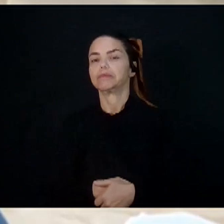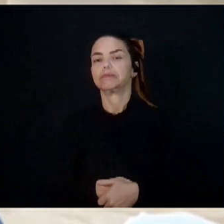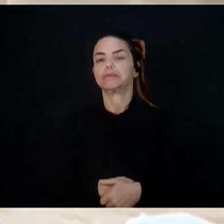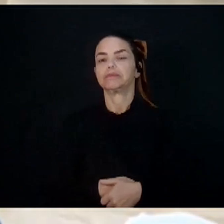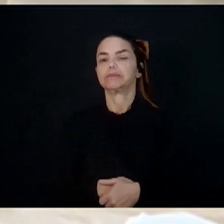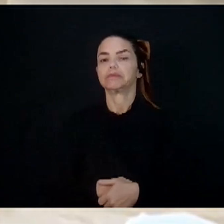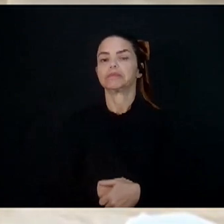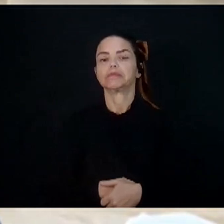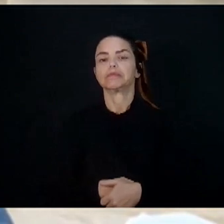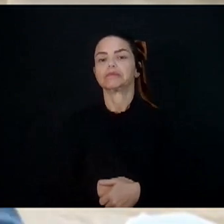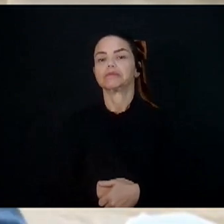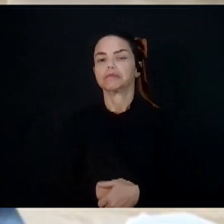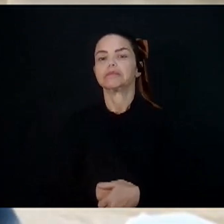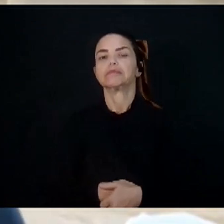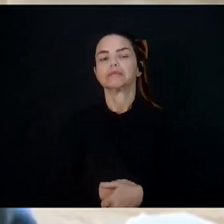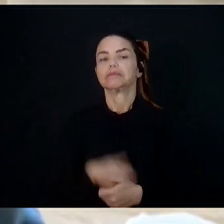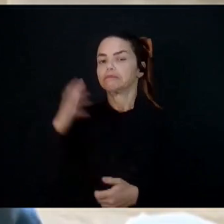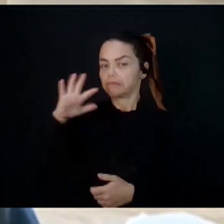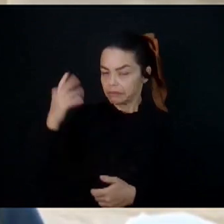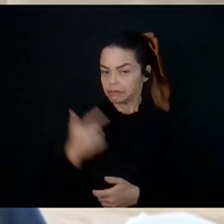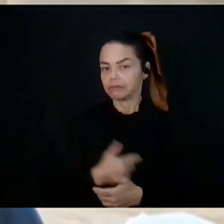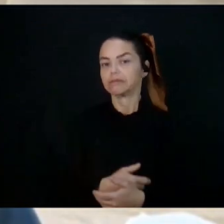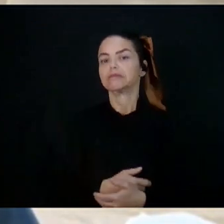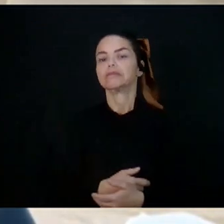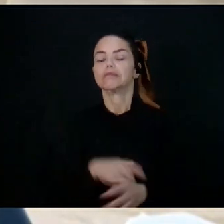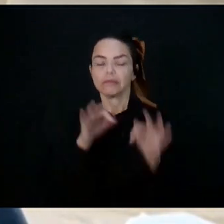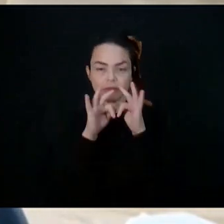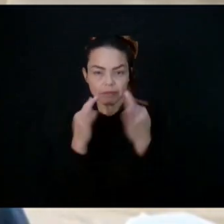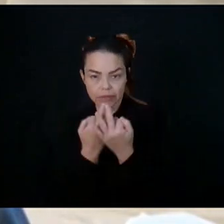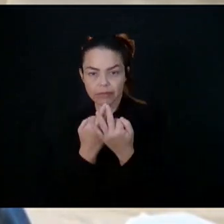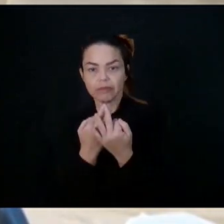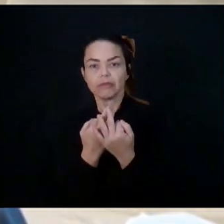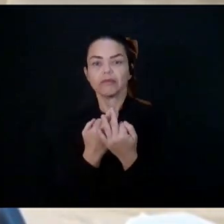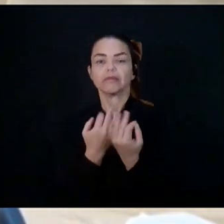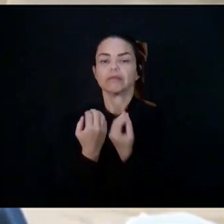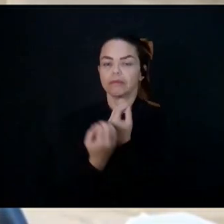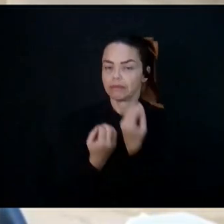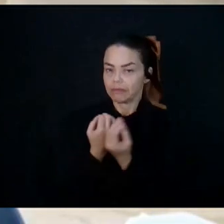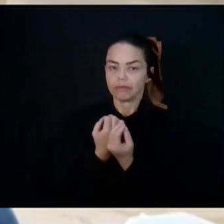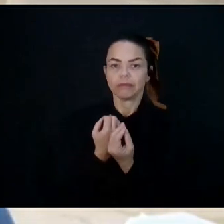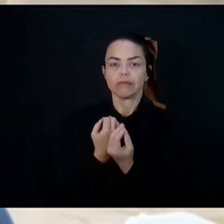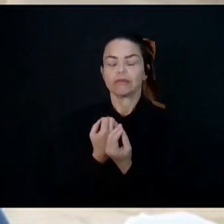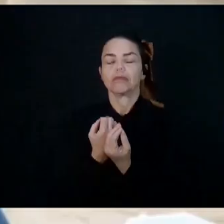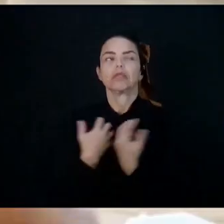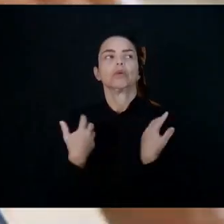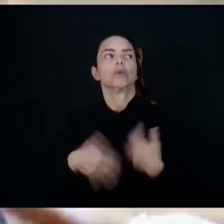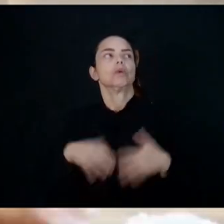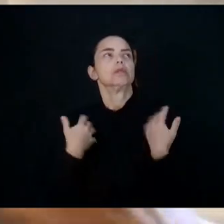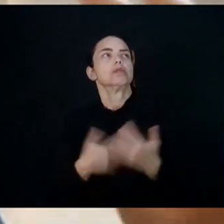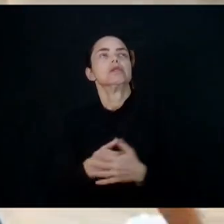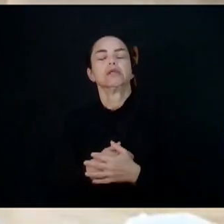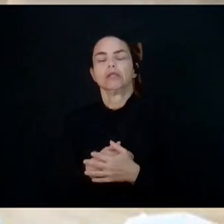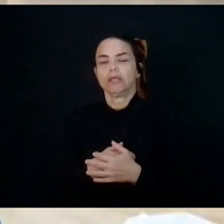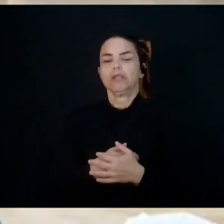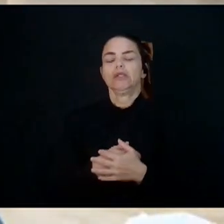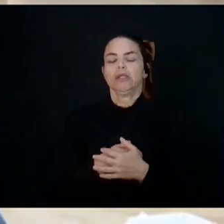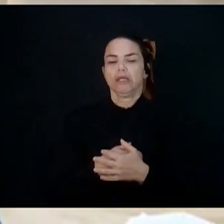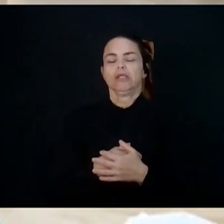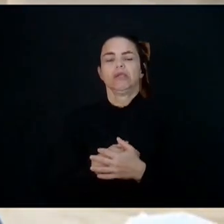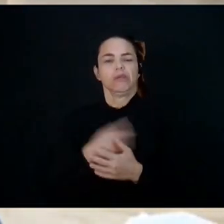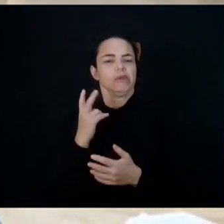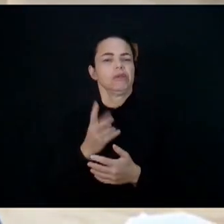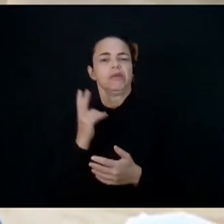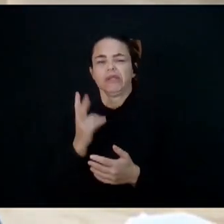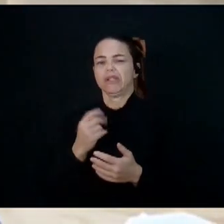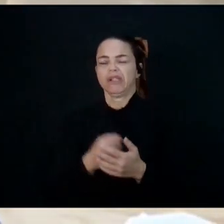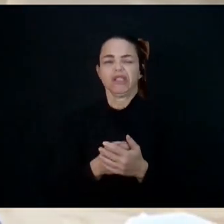bem. Isso acontece nesta família de uma forma muito intensa. Mas isso acontece com muitas famílias